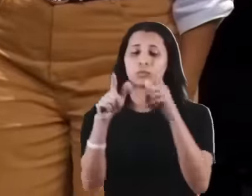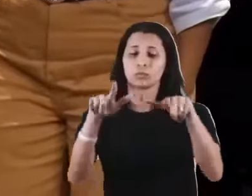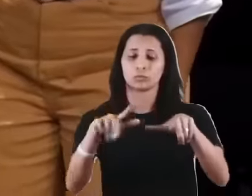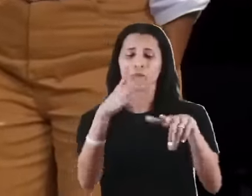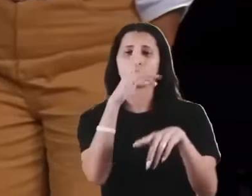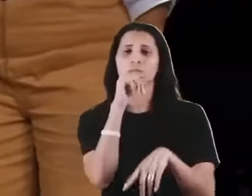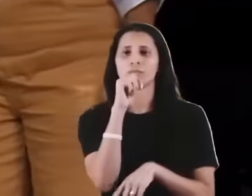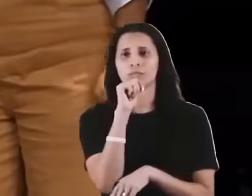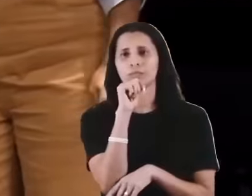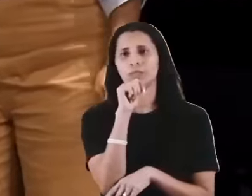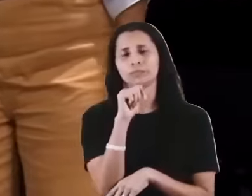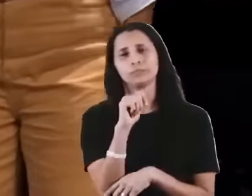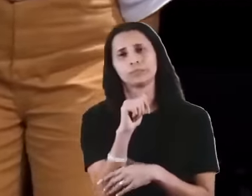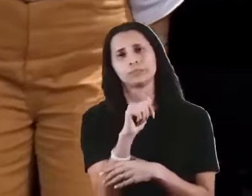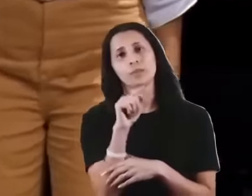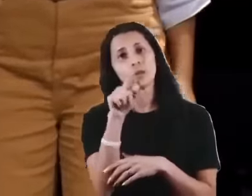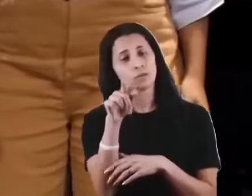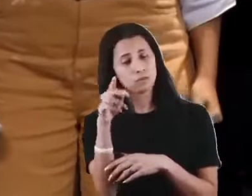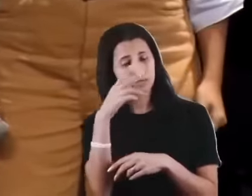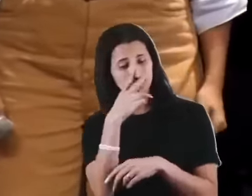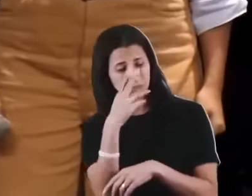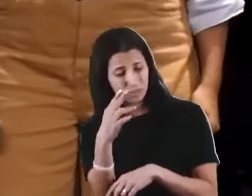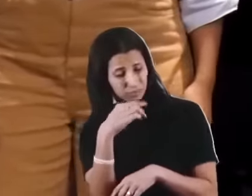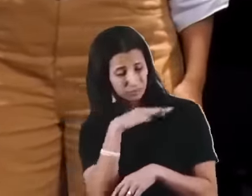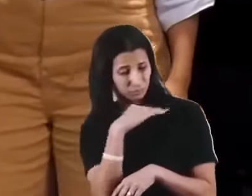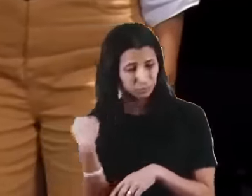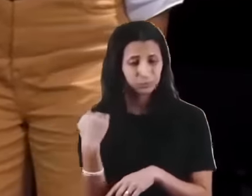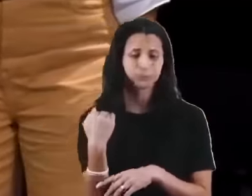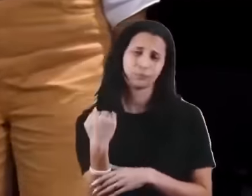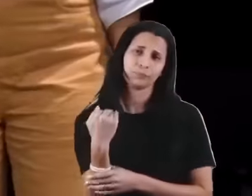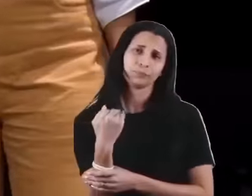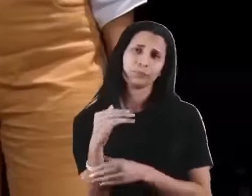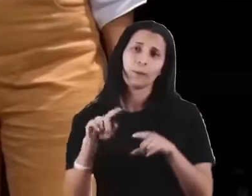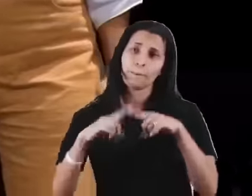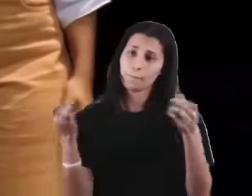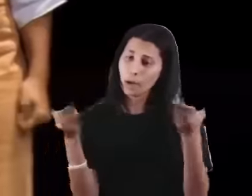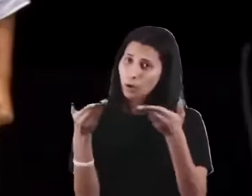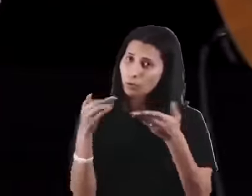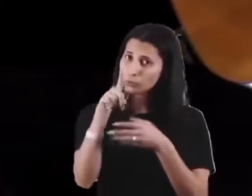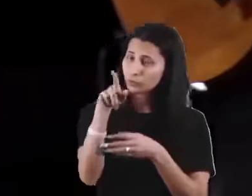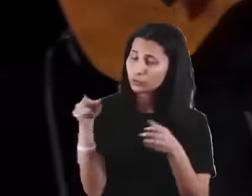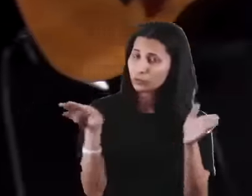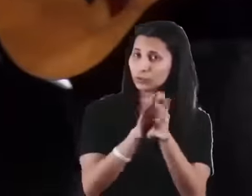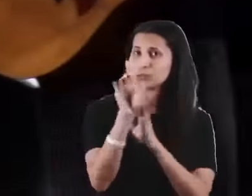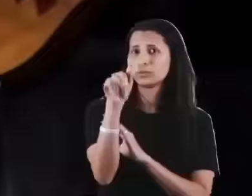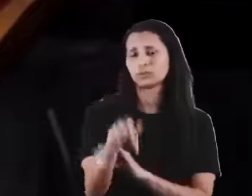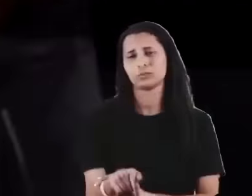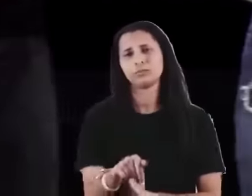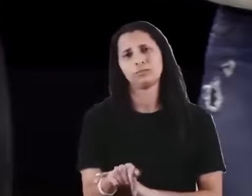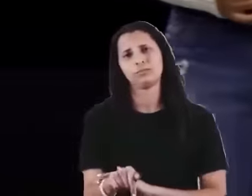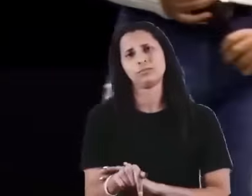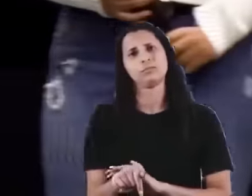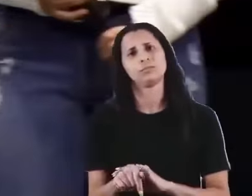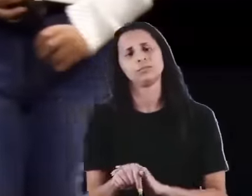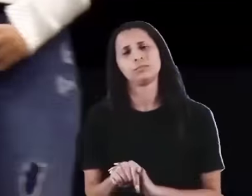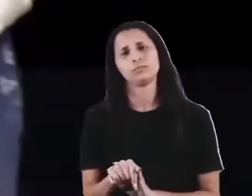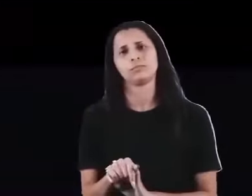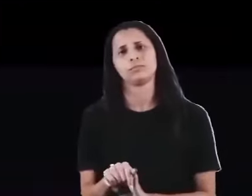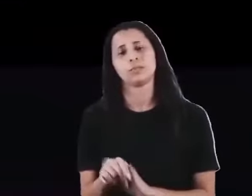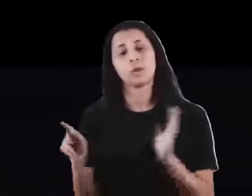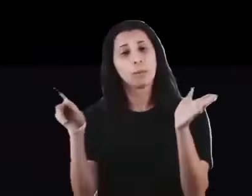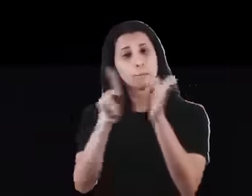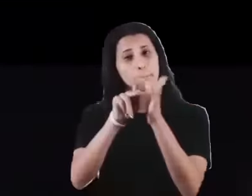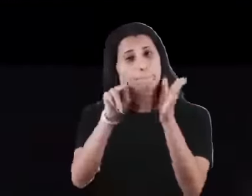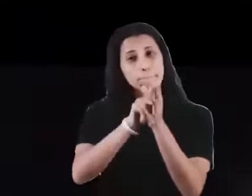água você tá achando que vai morrer mas hoje você veio aqui e o